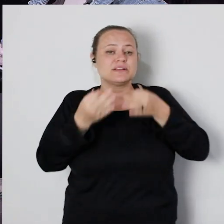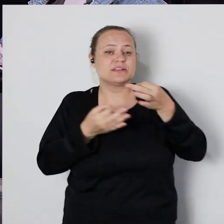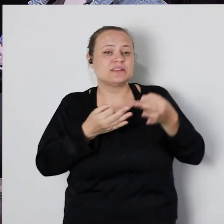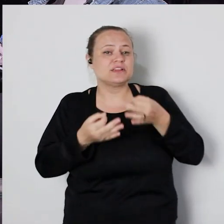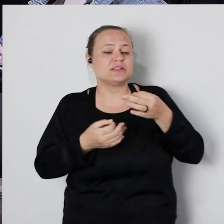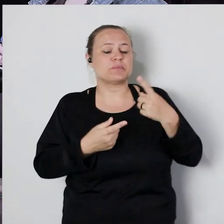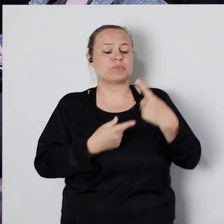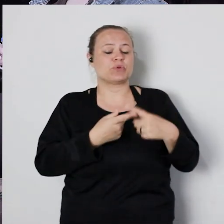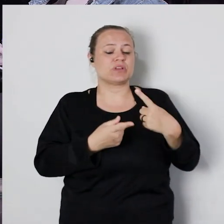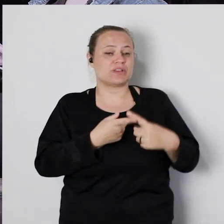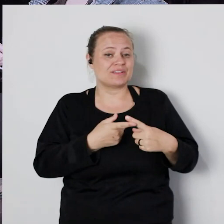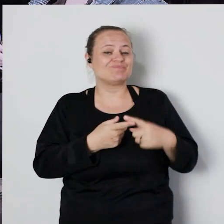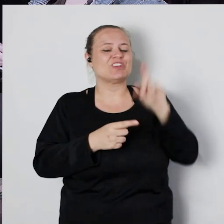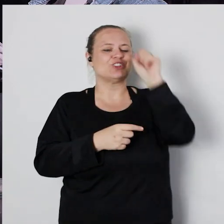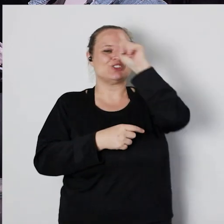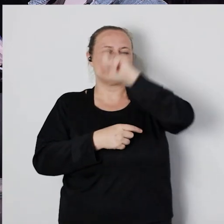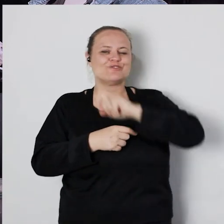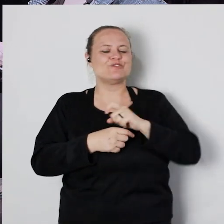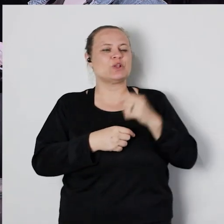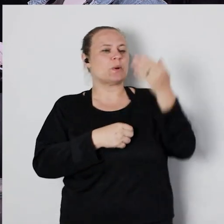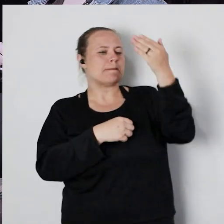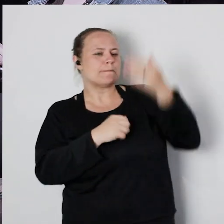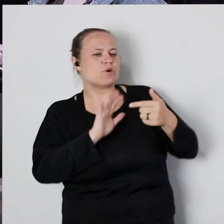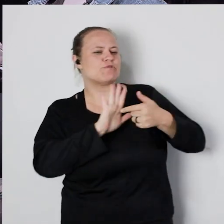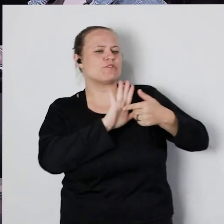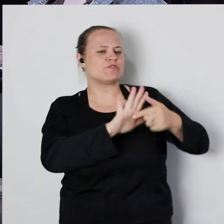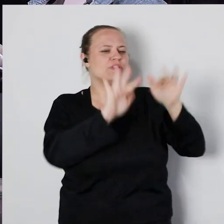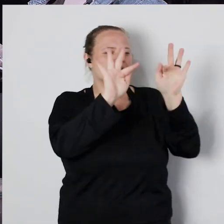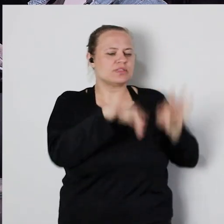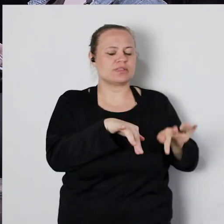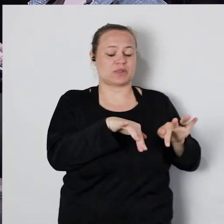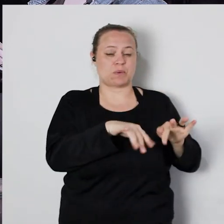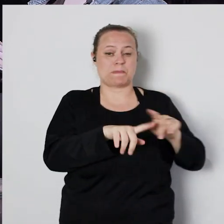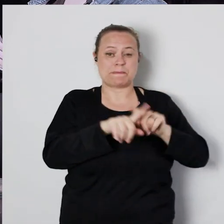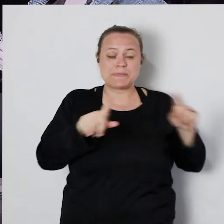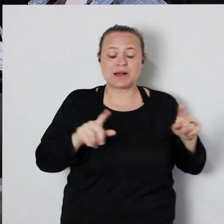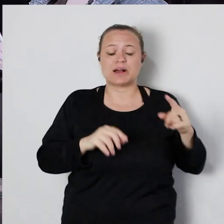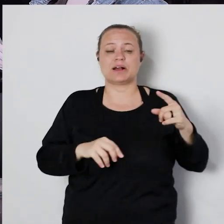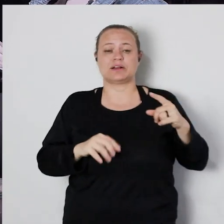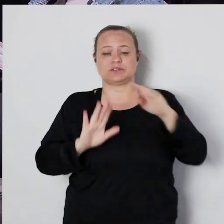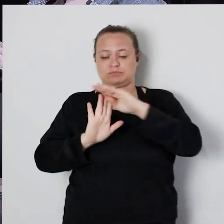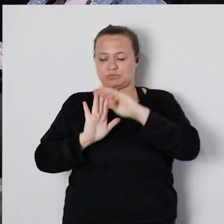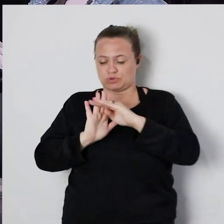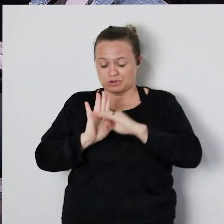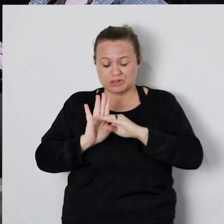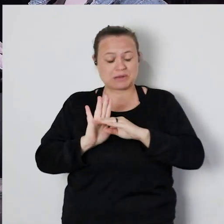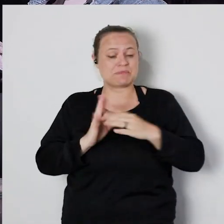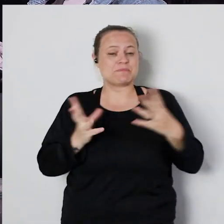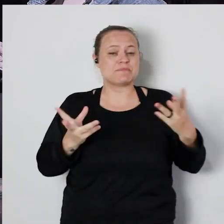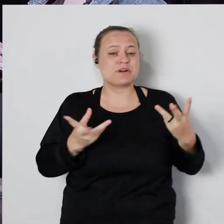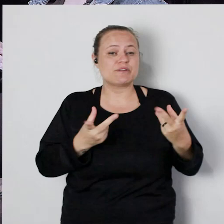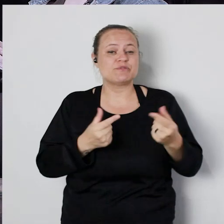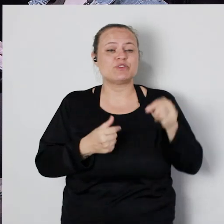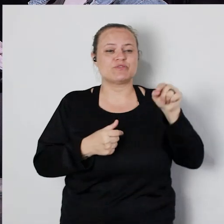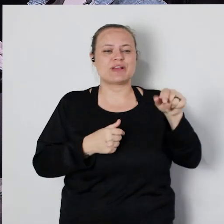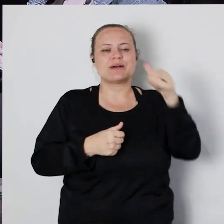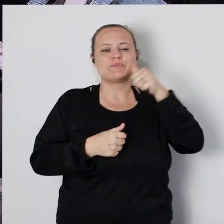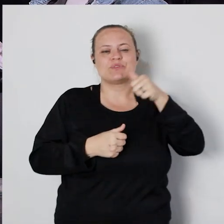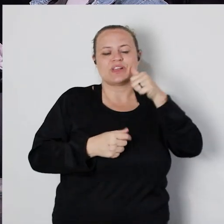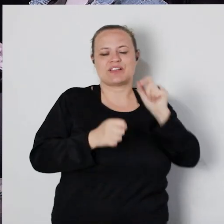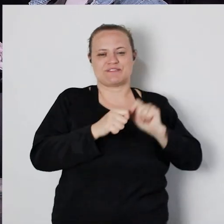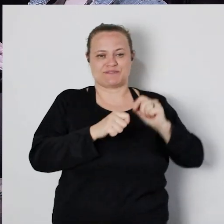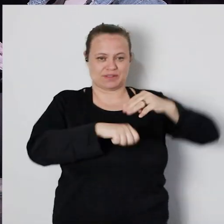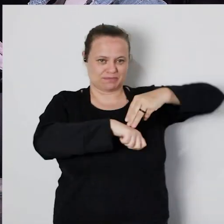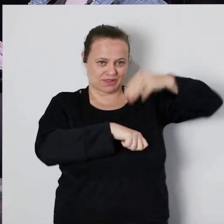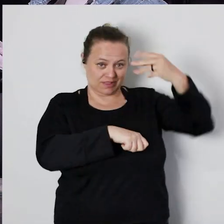vezes indevidas, né? A crítica ela veio pela dificuldade de prestação de contas, mas o programa fantástico.